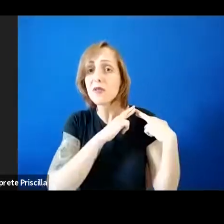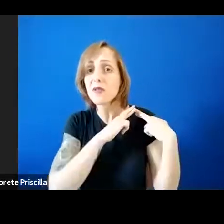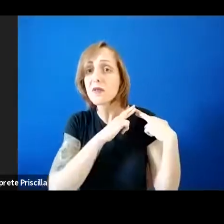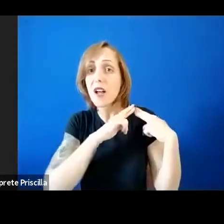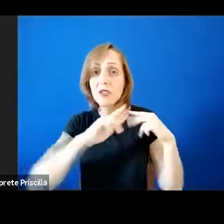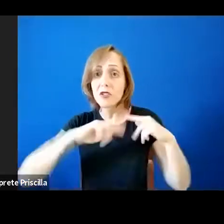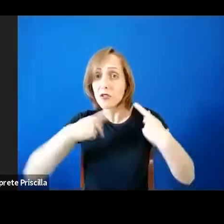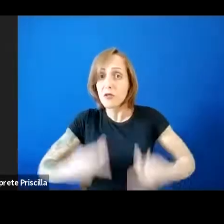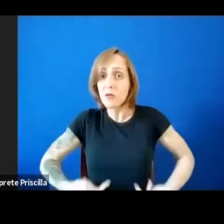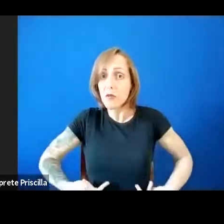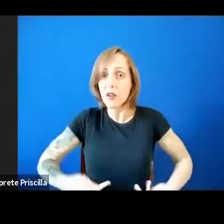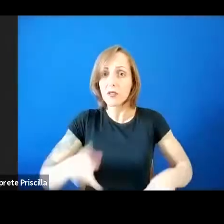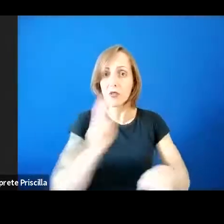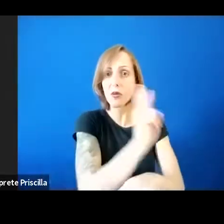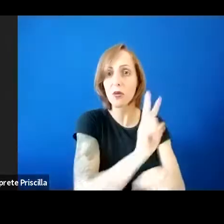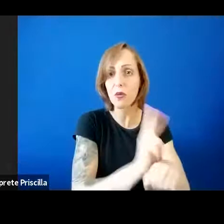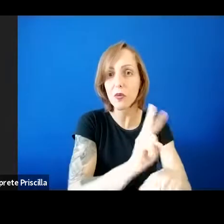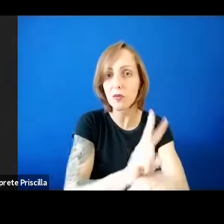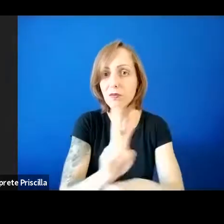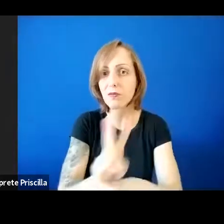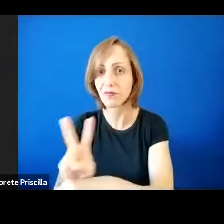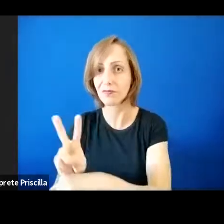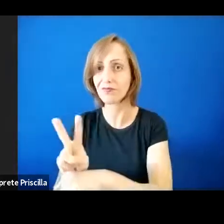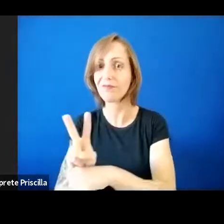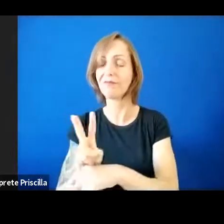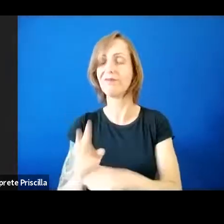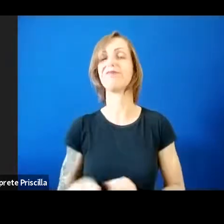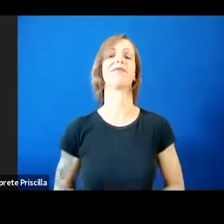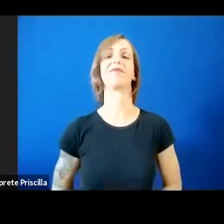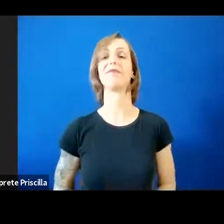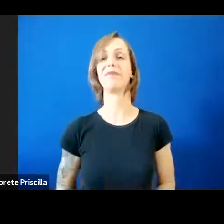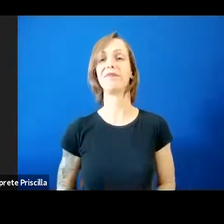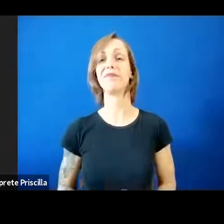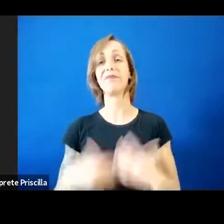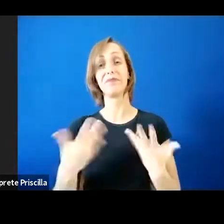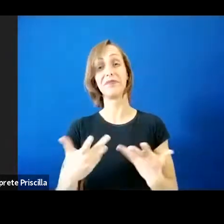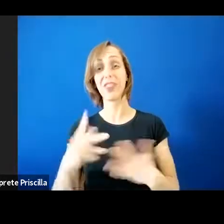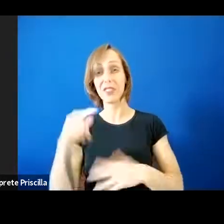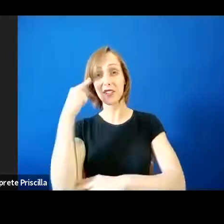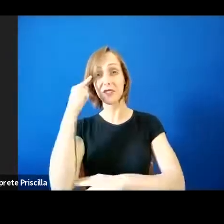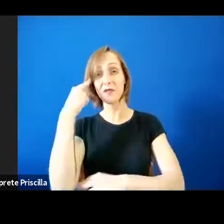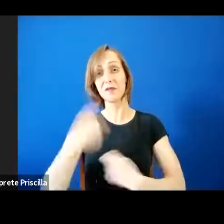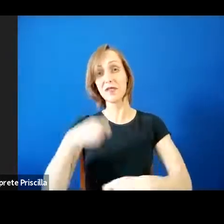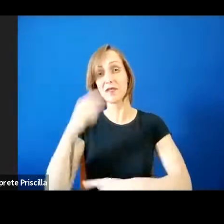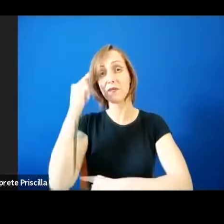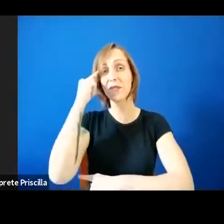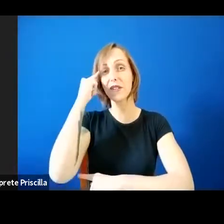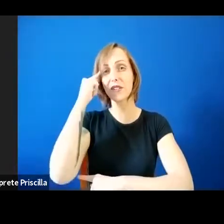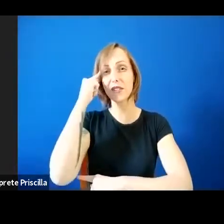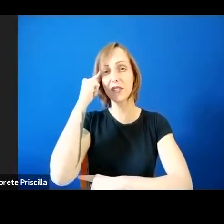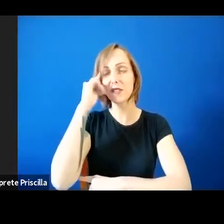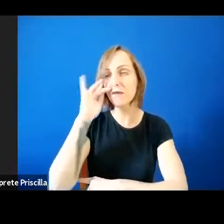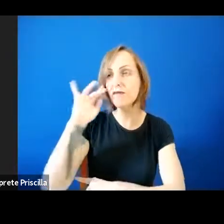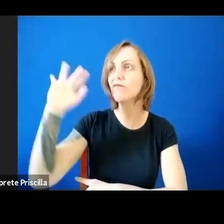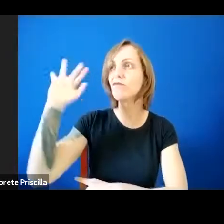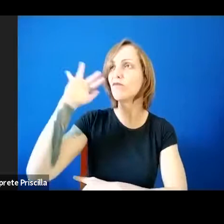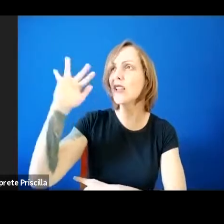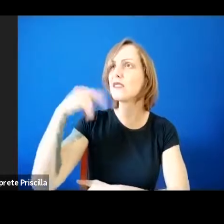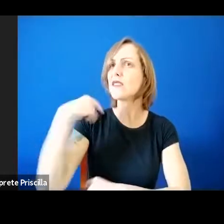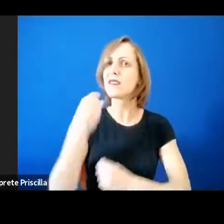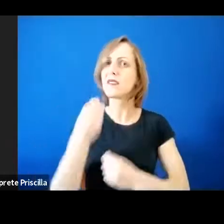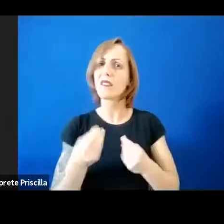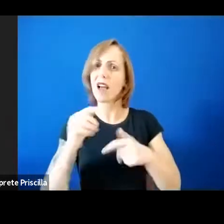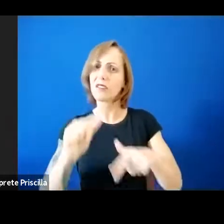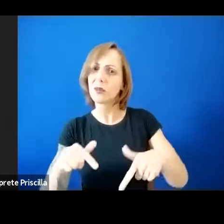Então, a gente precisa pensar e repensar, né, as nossas ações e